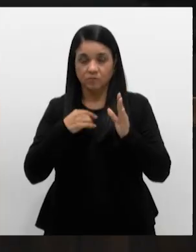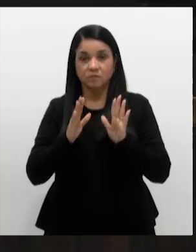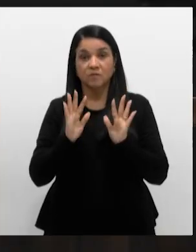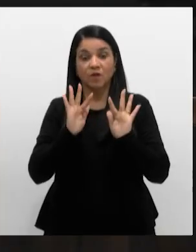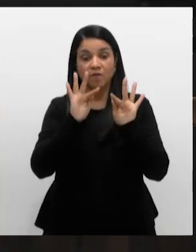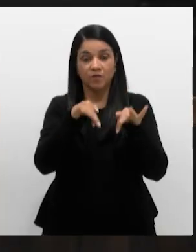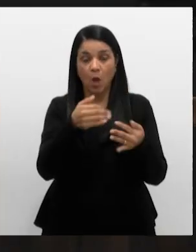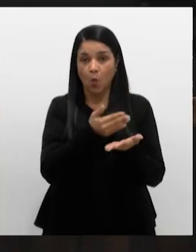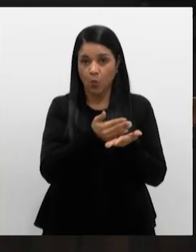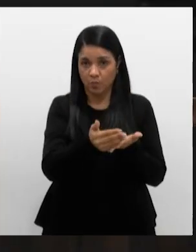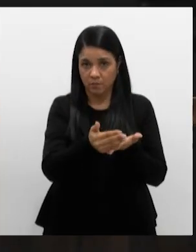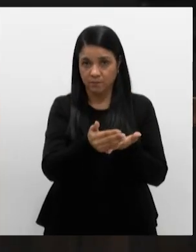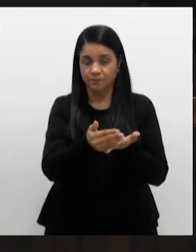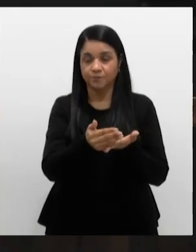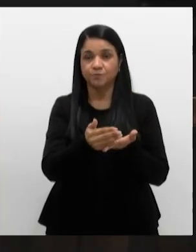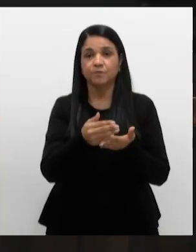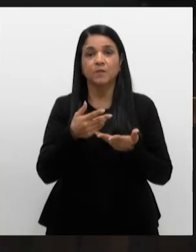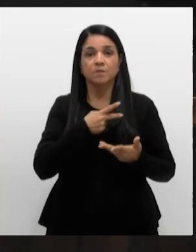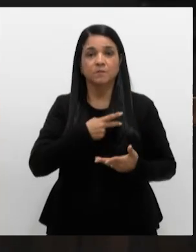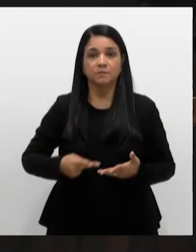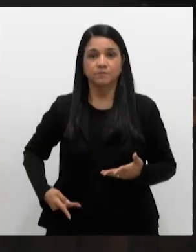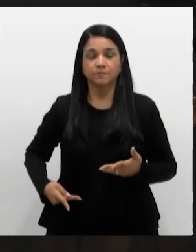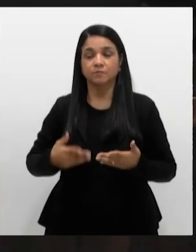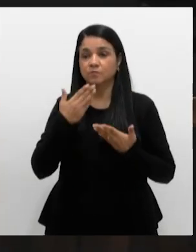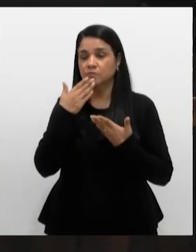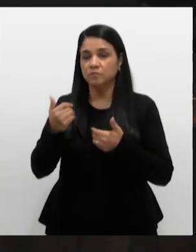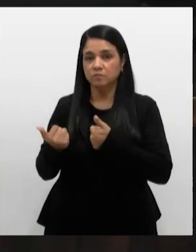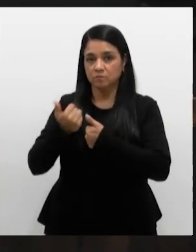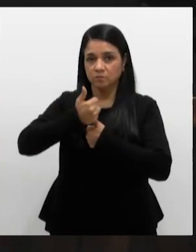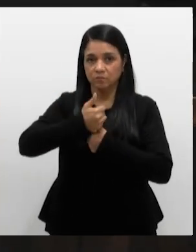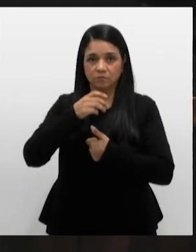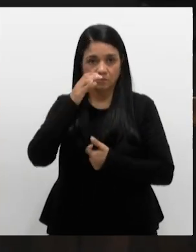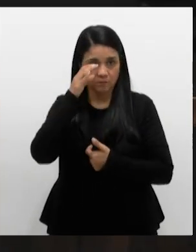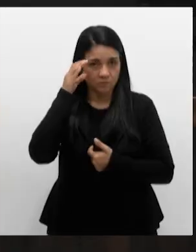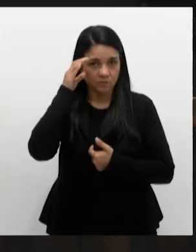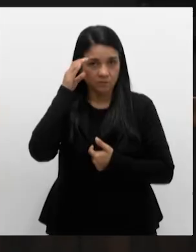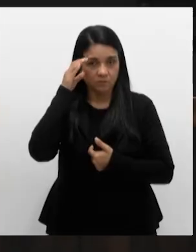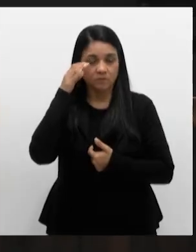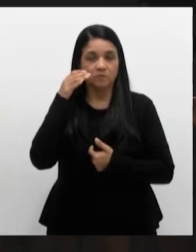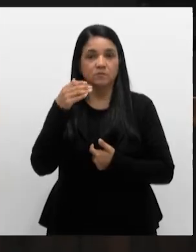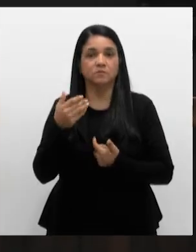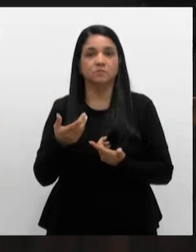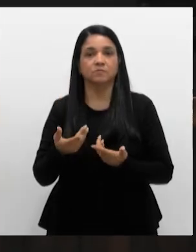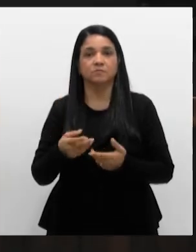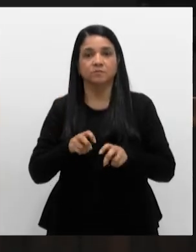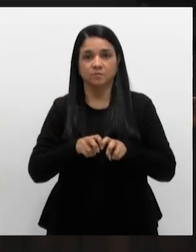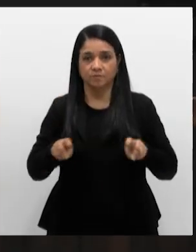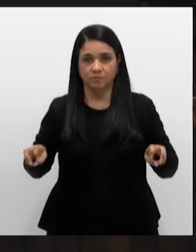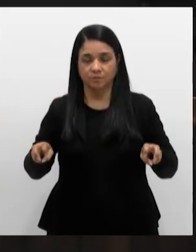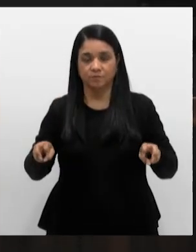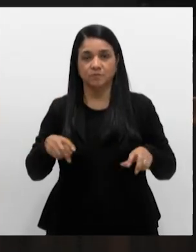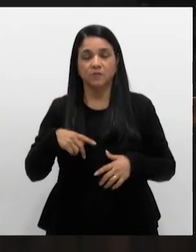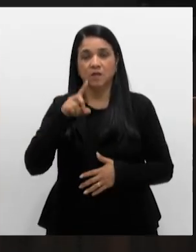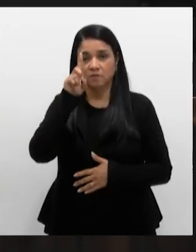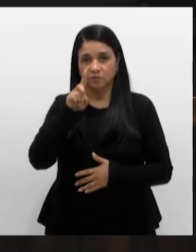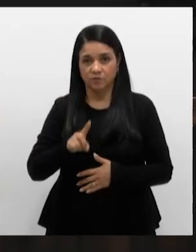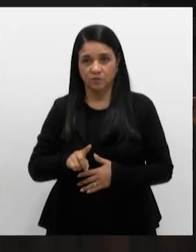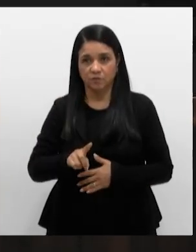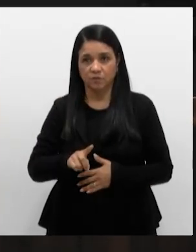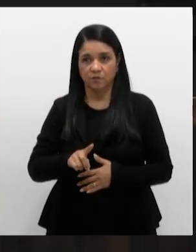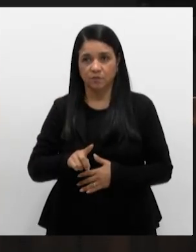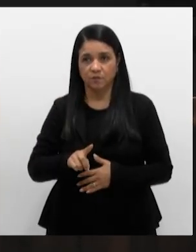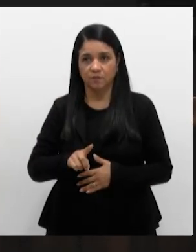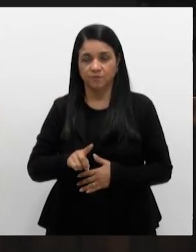expediente final. Presidência convida a deputada Célia Jordão para assumir os trabalhos da mesa diretora, antes